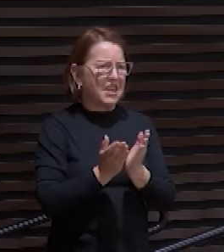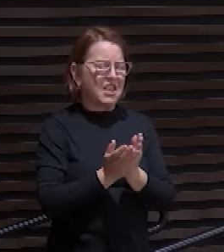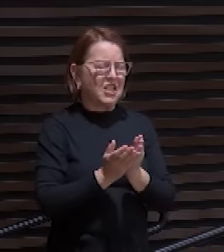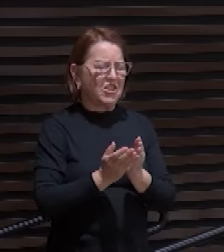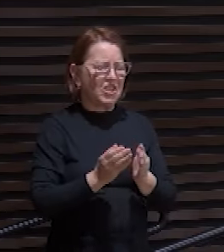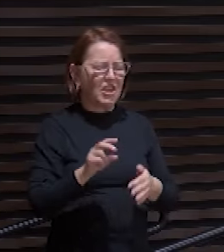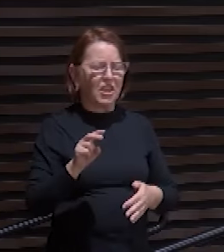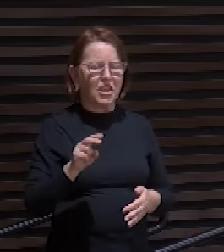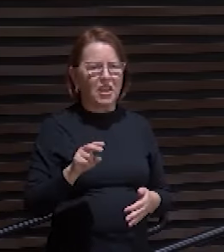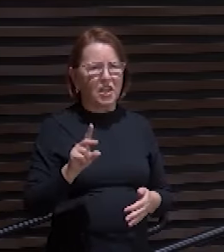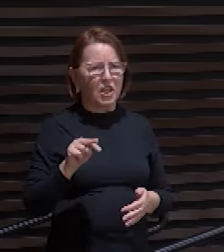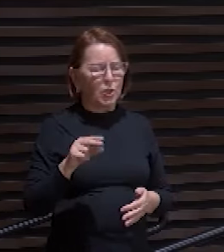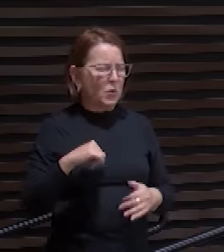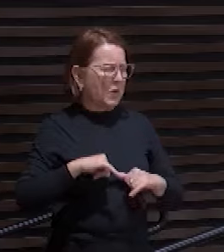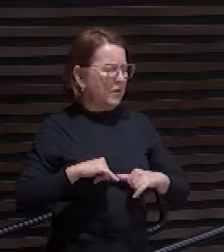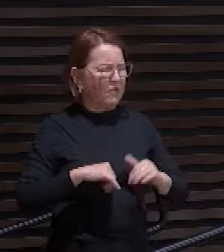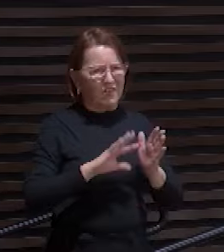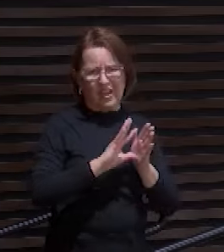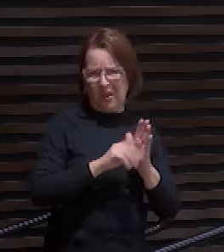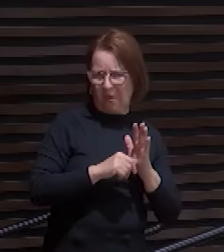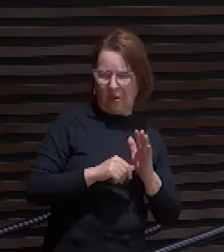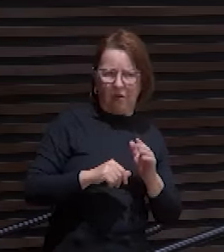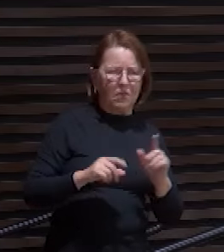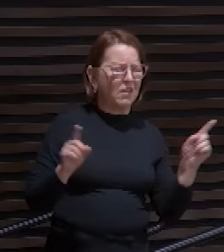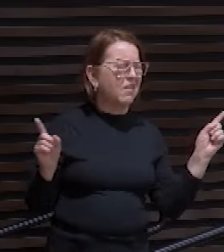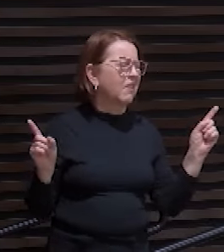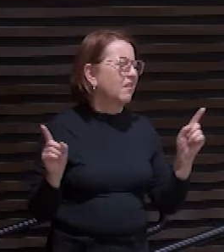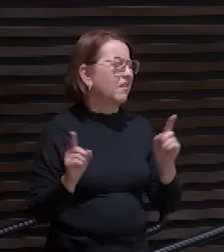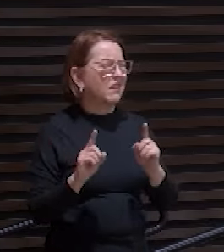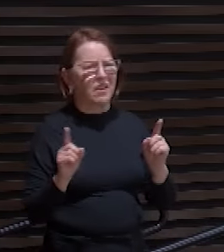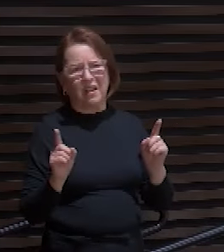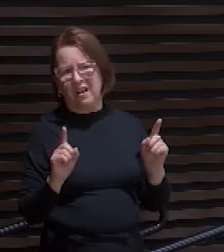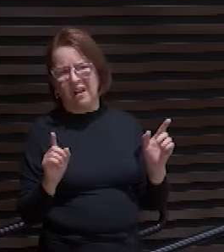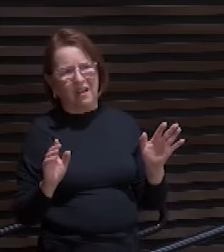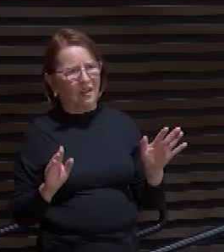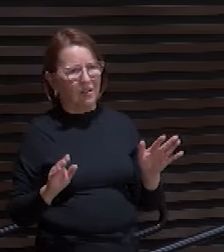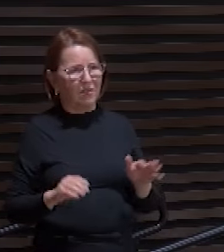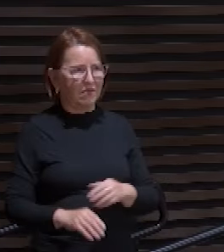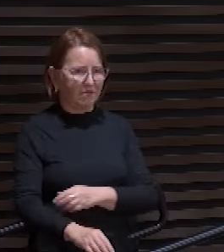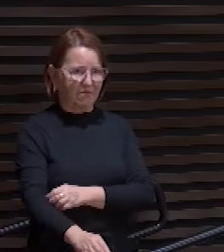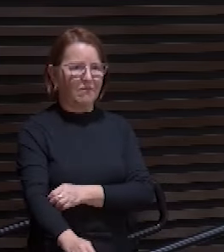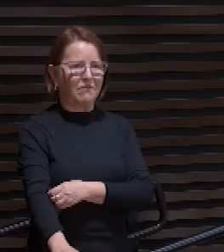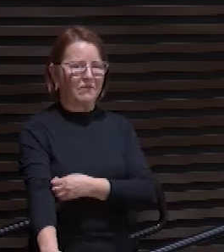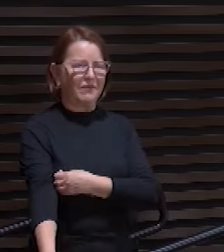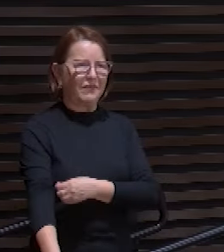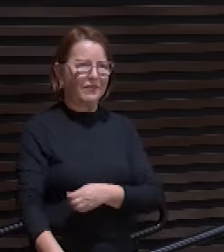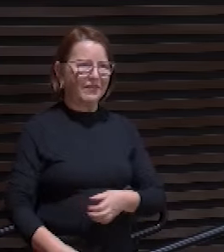por nada. Rapaz, não fala um negócio desse não.